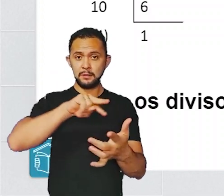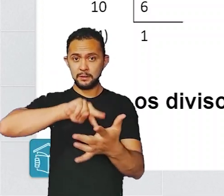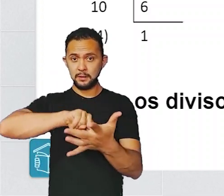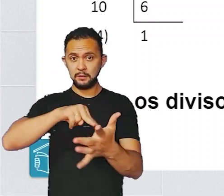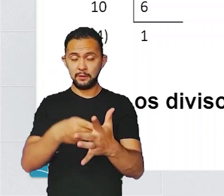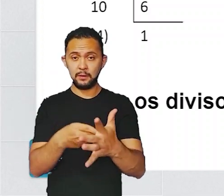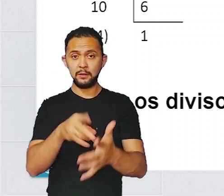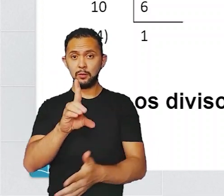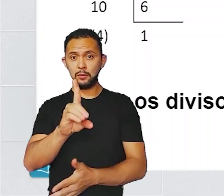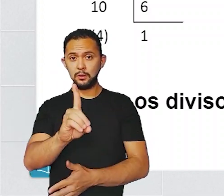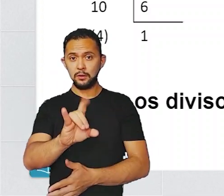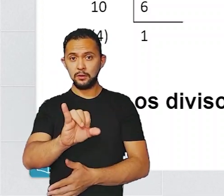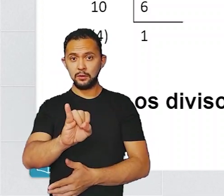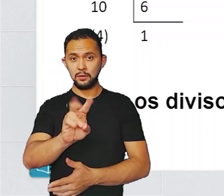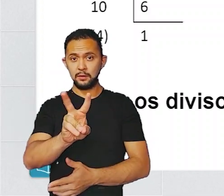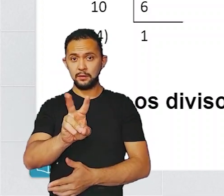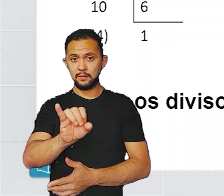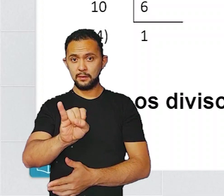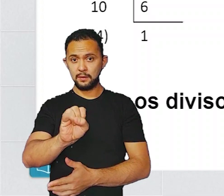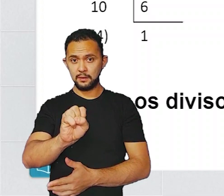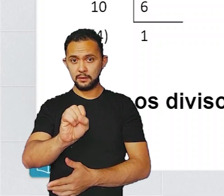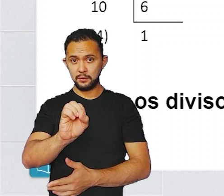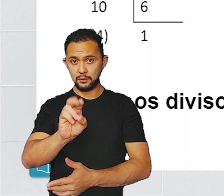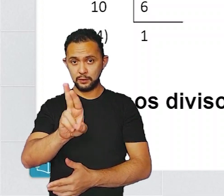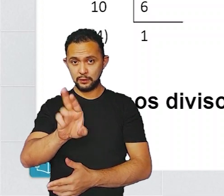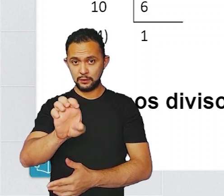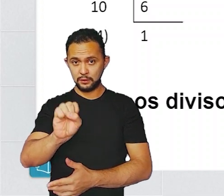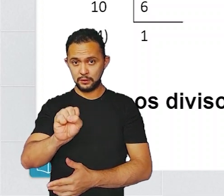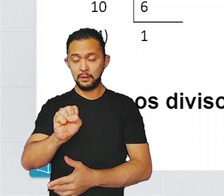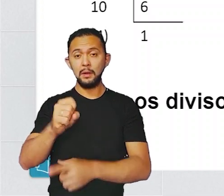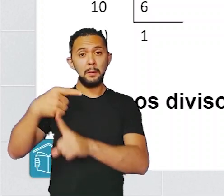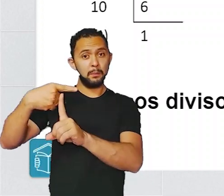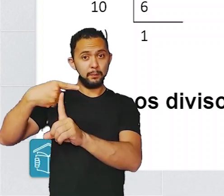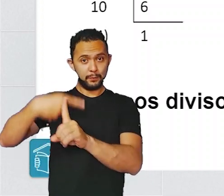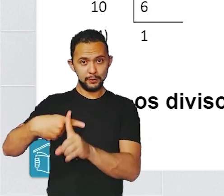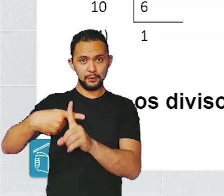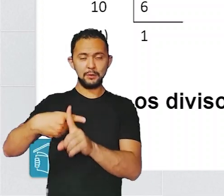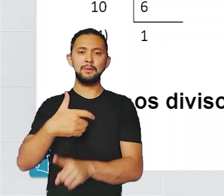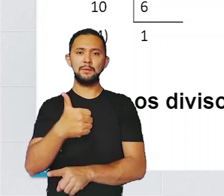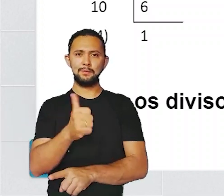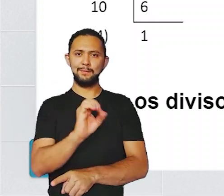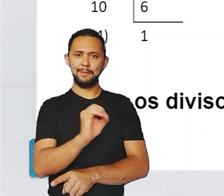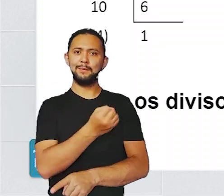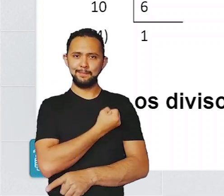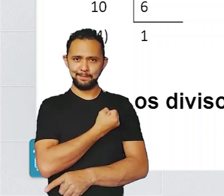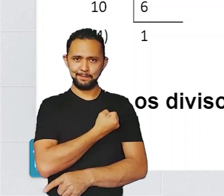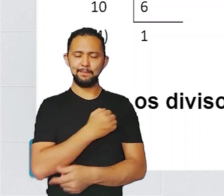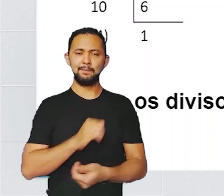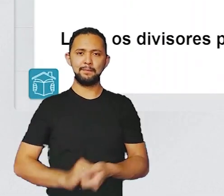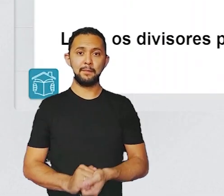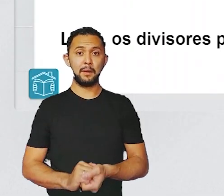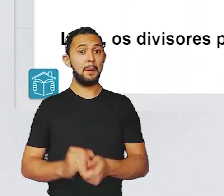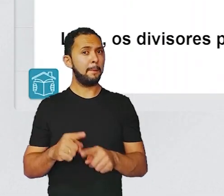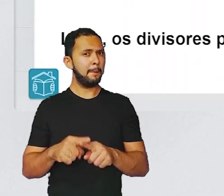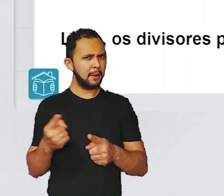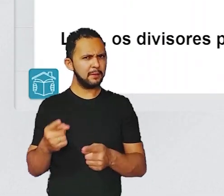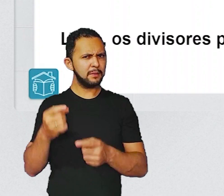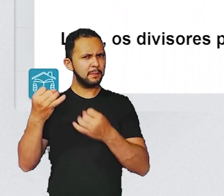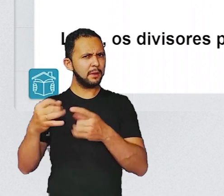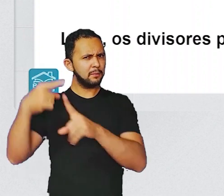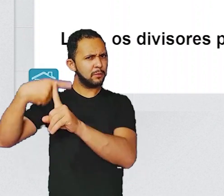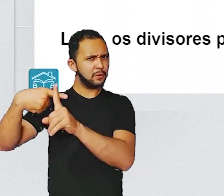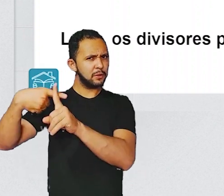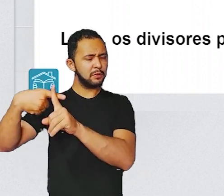para ser mais rápido, só escrever esse símbolo. Esses são os divisores positivos. Professor, o senhor está falando positivo, significa que existem os negativos?